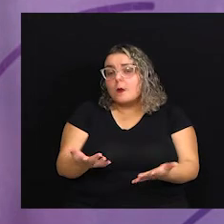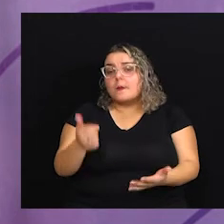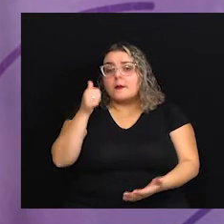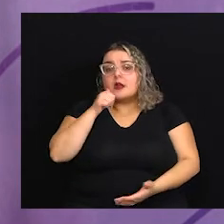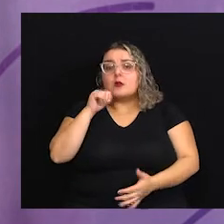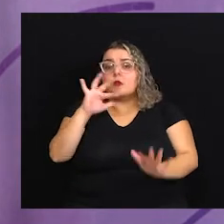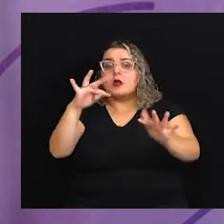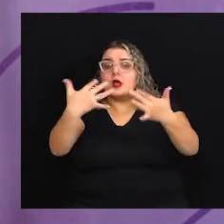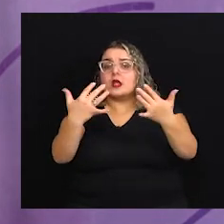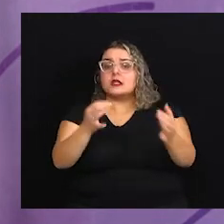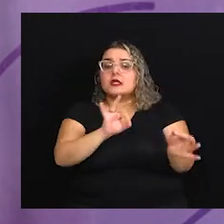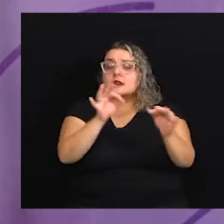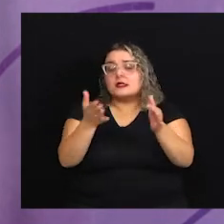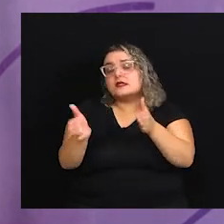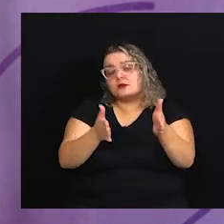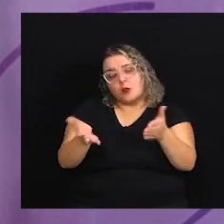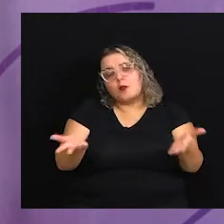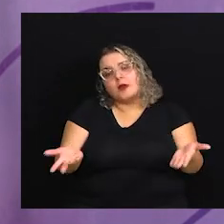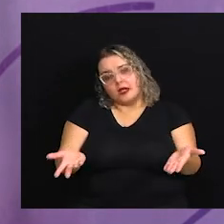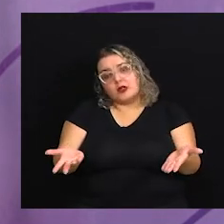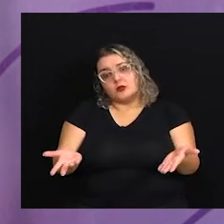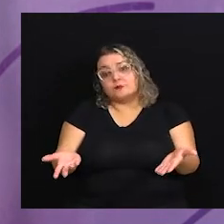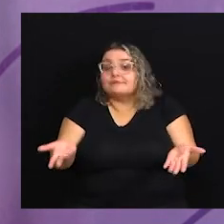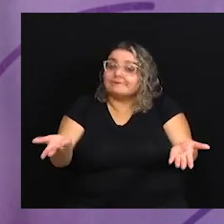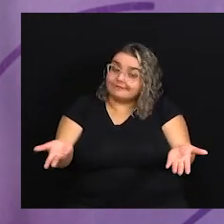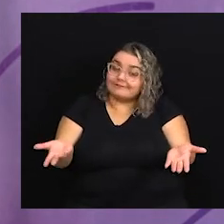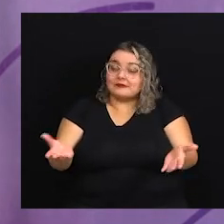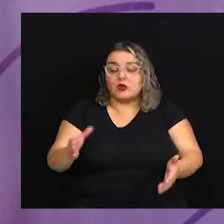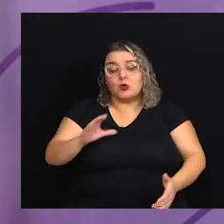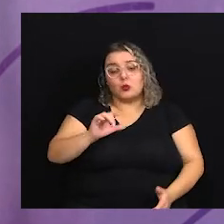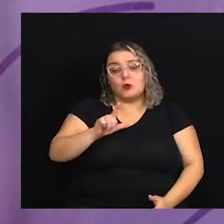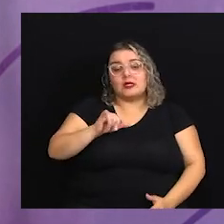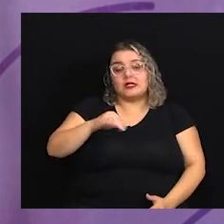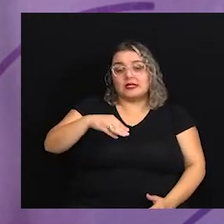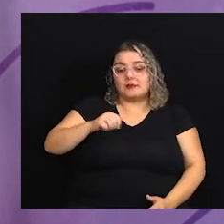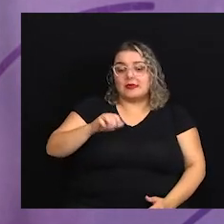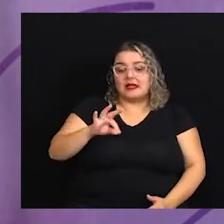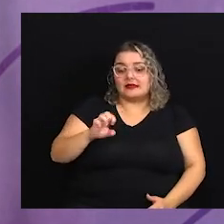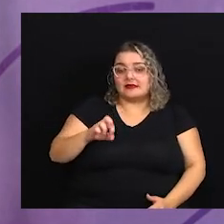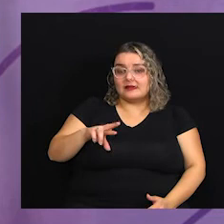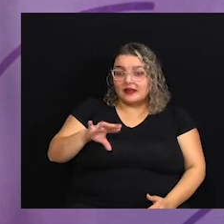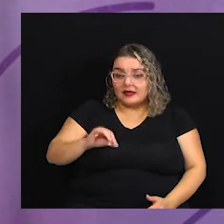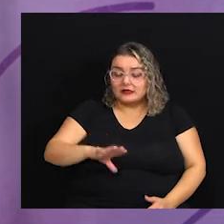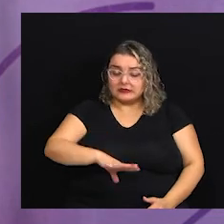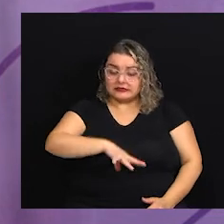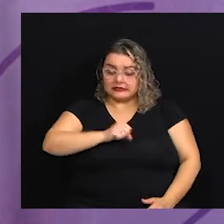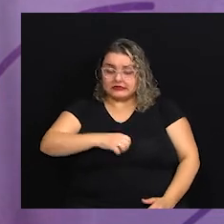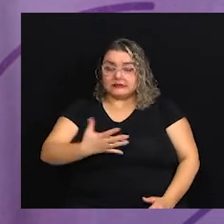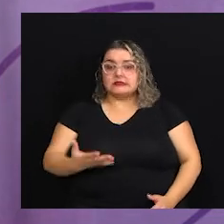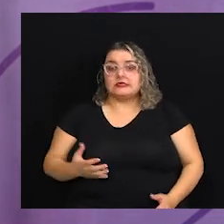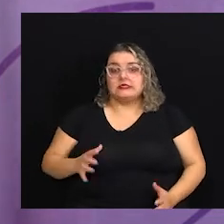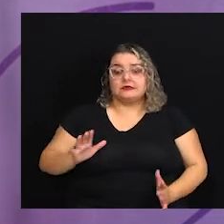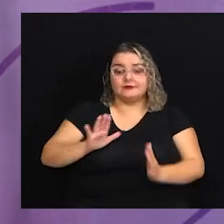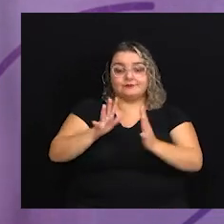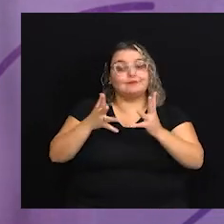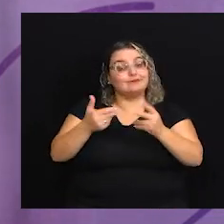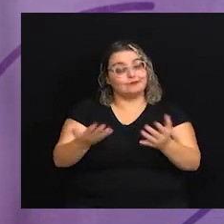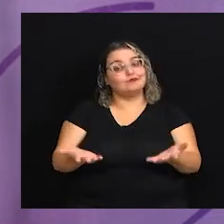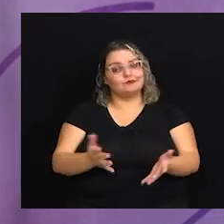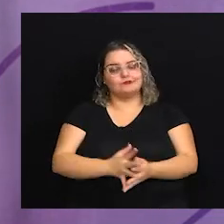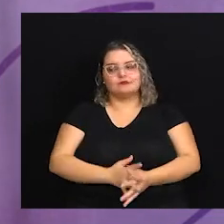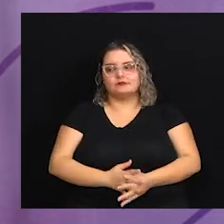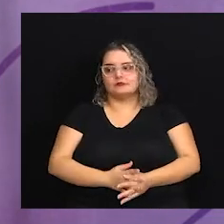mensagem final para a mulherada que está assistindo a gente nesse momento e está aí, né, no climatério, na menopausa, enfrentando